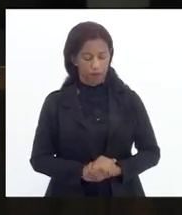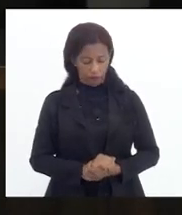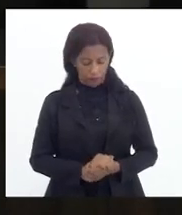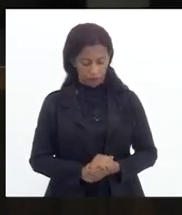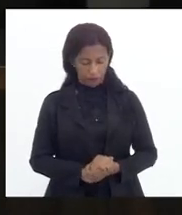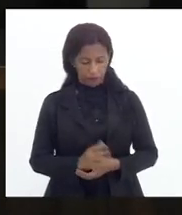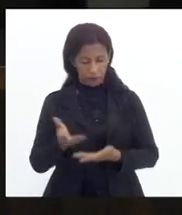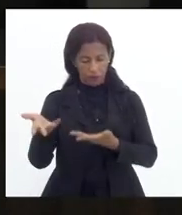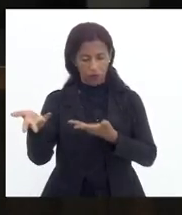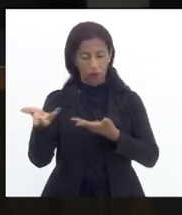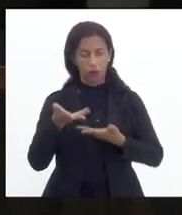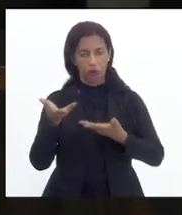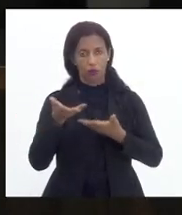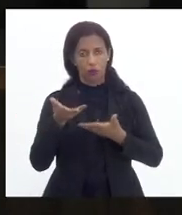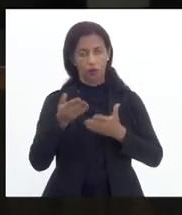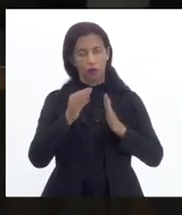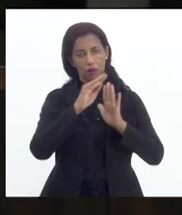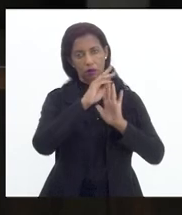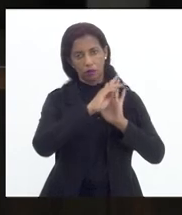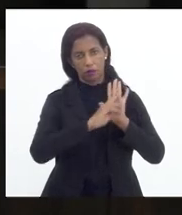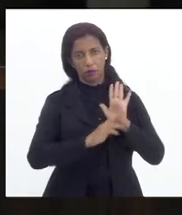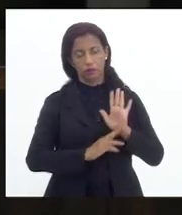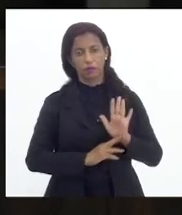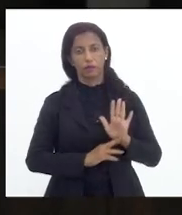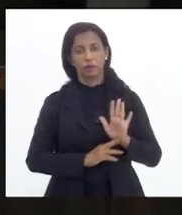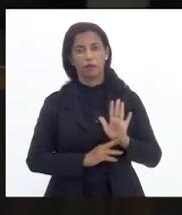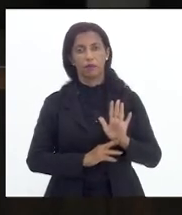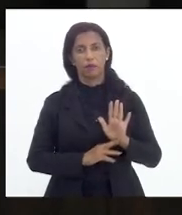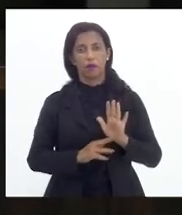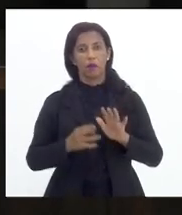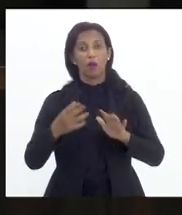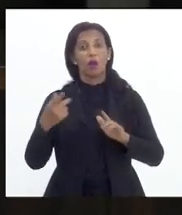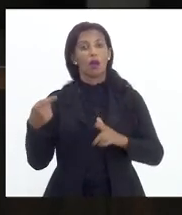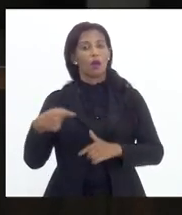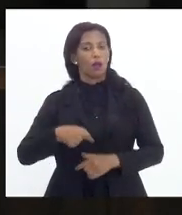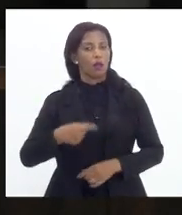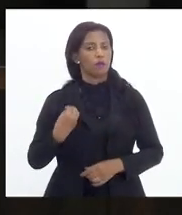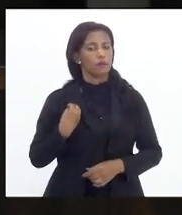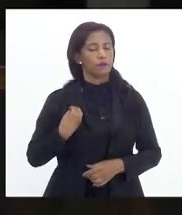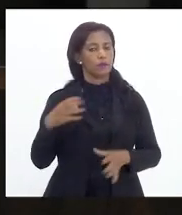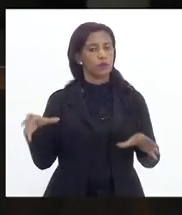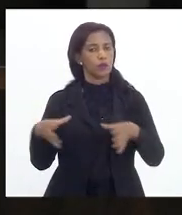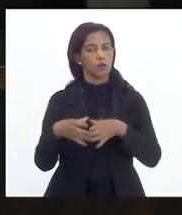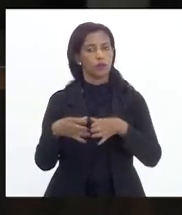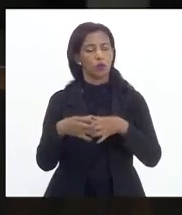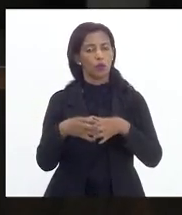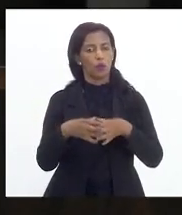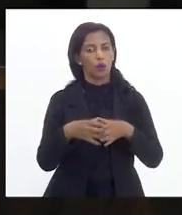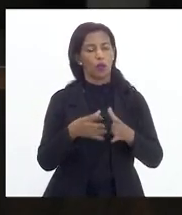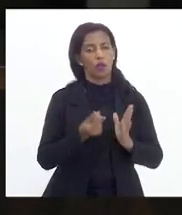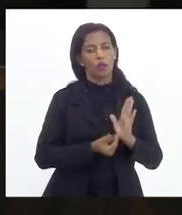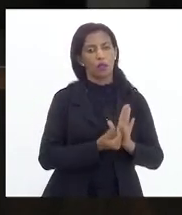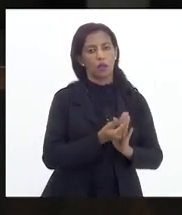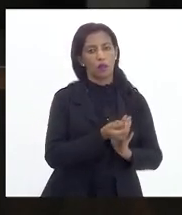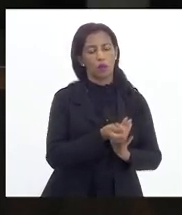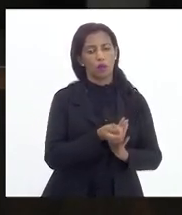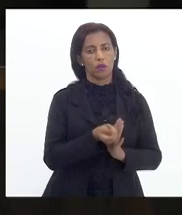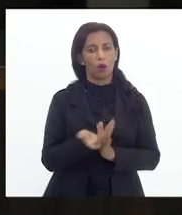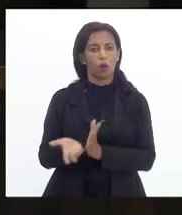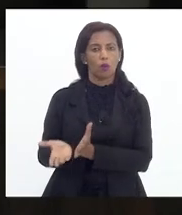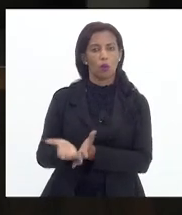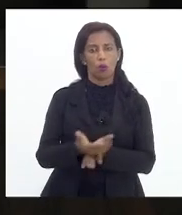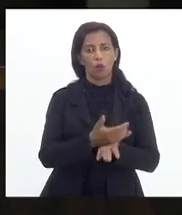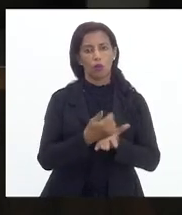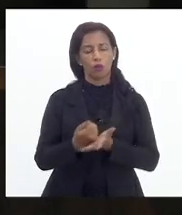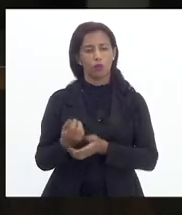e convocamos nos termos regimentais para audiência pública semipresencial em conjunto das comissões de tributação controle da arrecadação